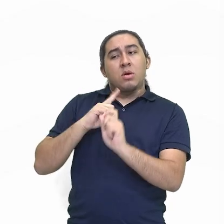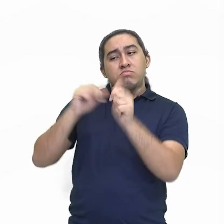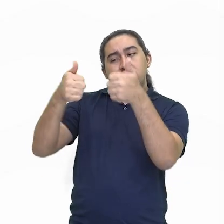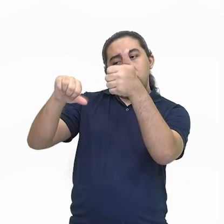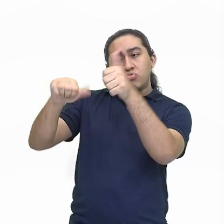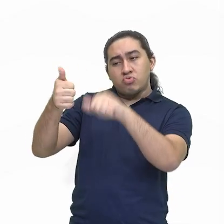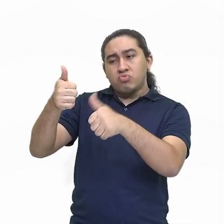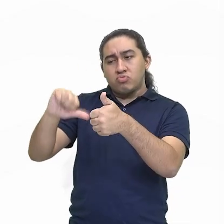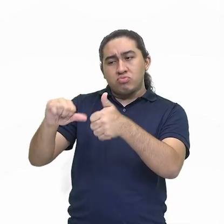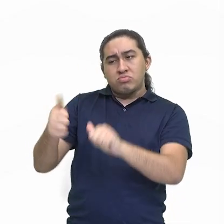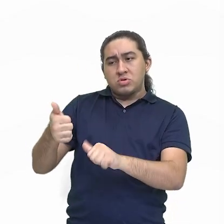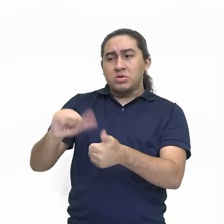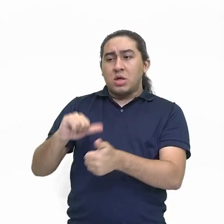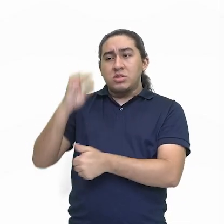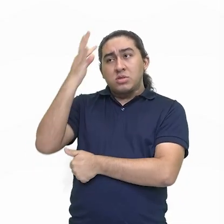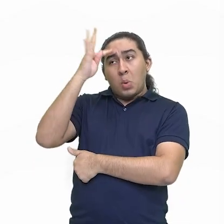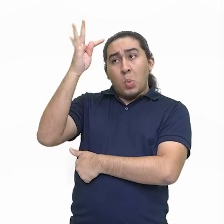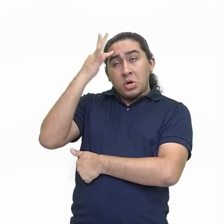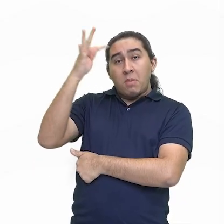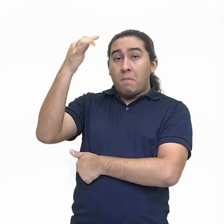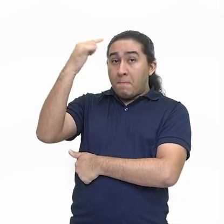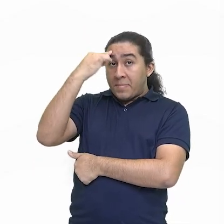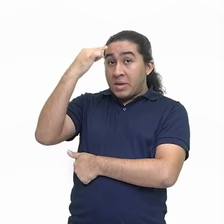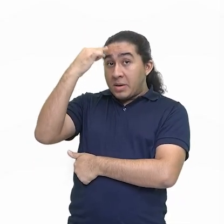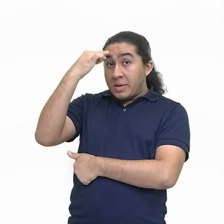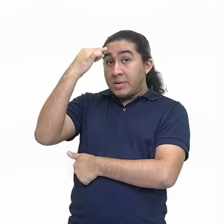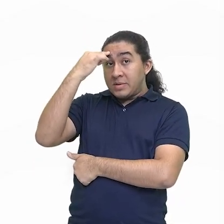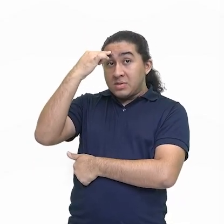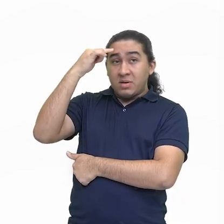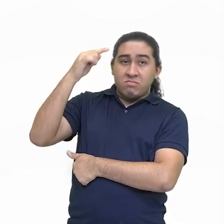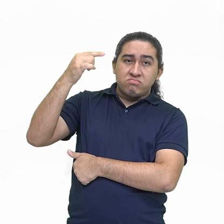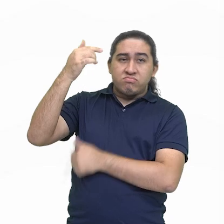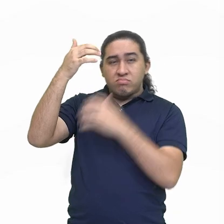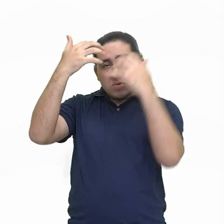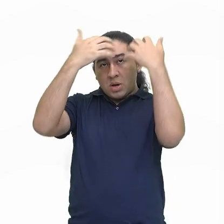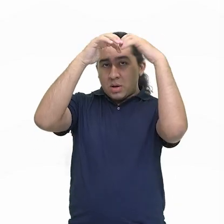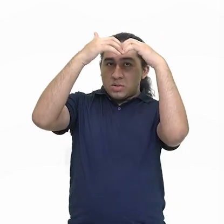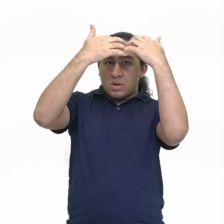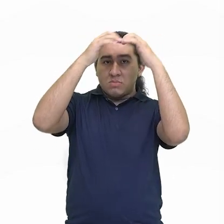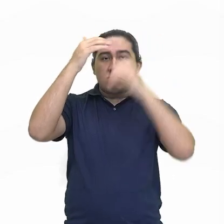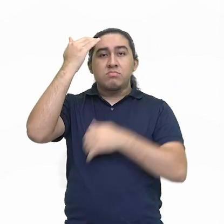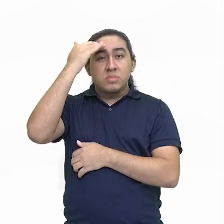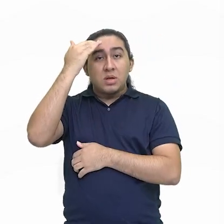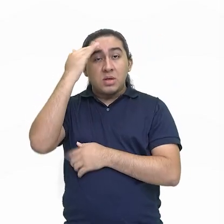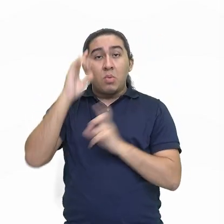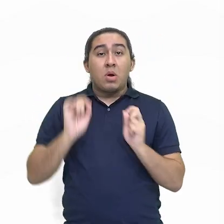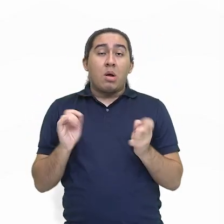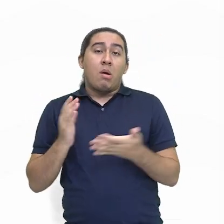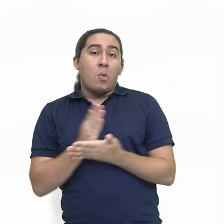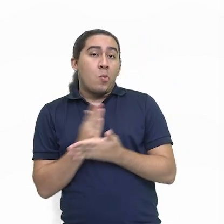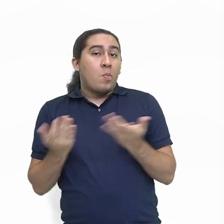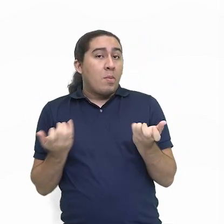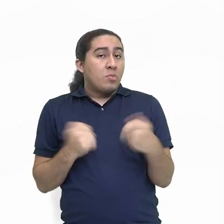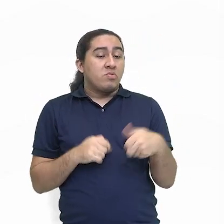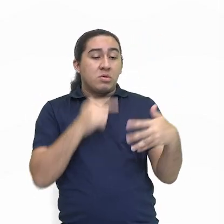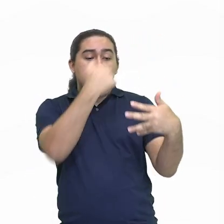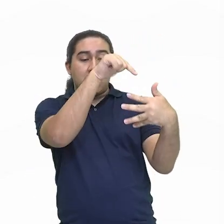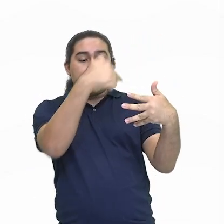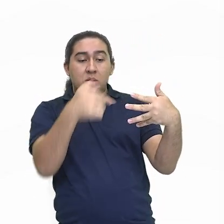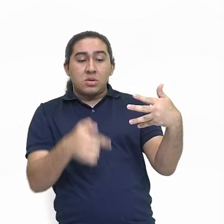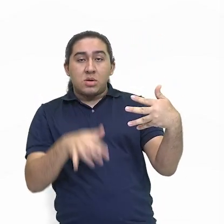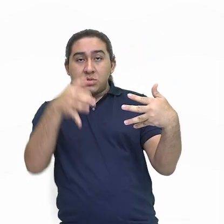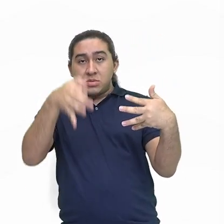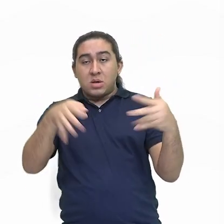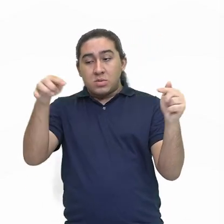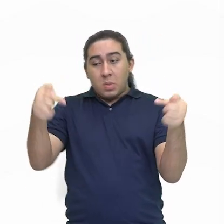levantar hipóteses, vou deduzir, vou inferir coisas que poderão estar